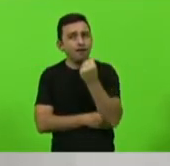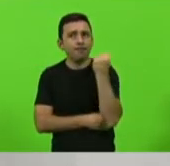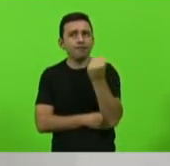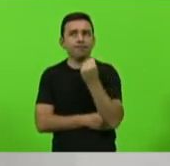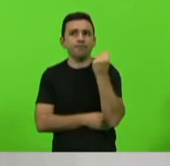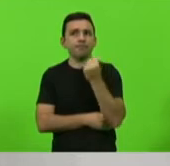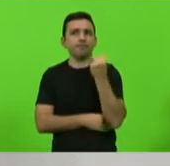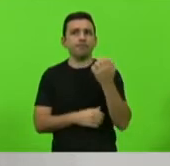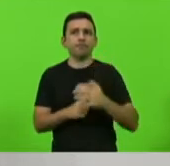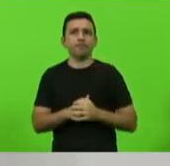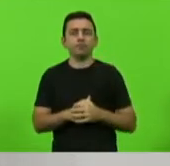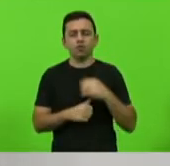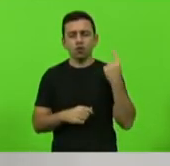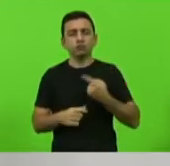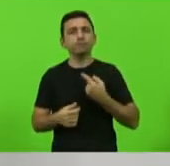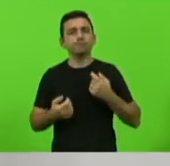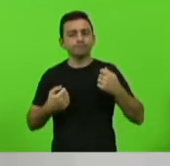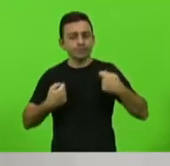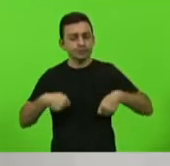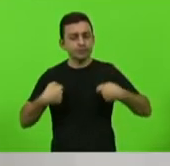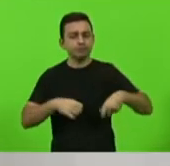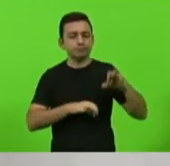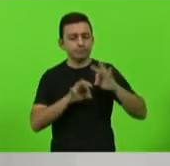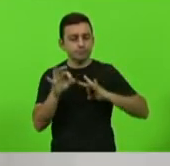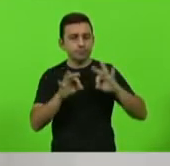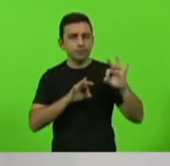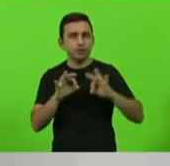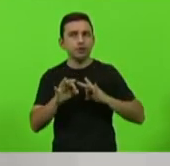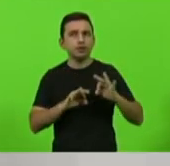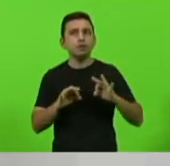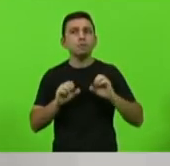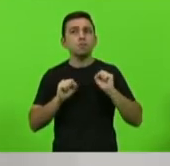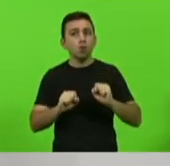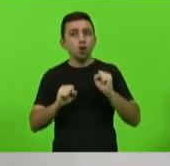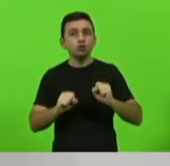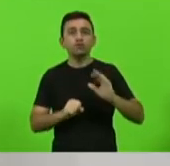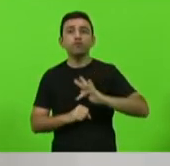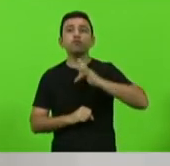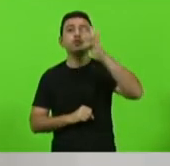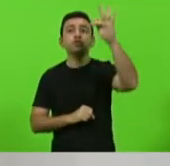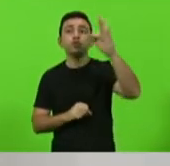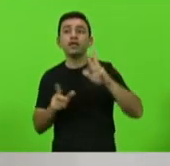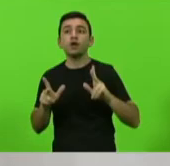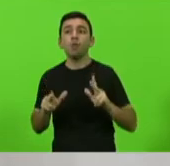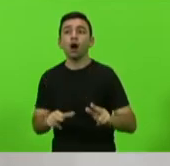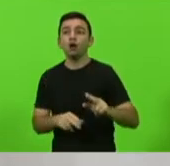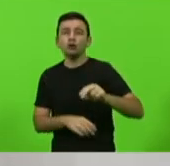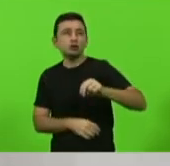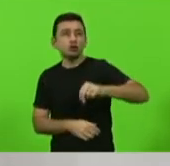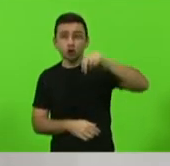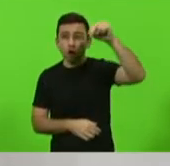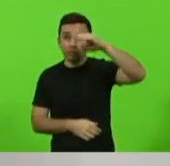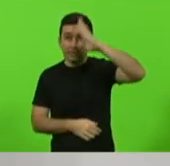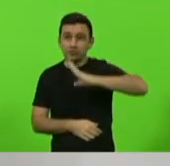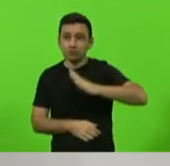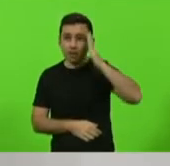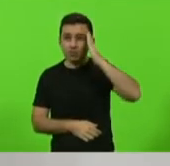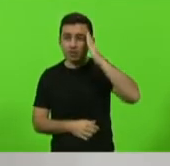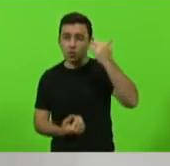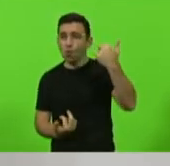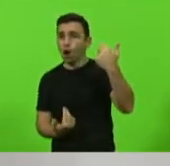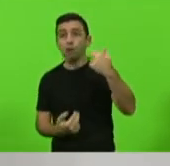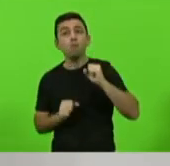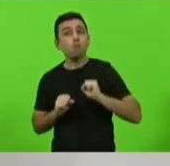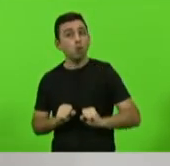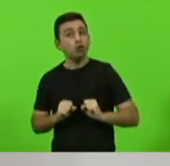nos preparar para não ser o Nordeste na época que tinha e que ainda tem